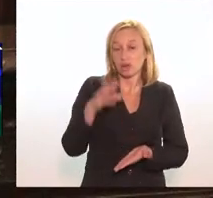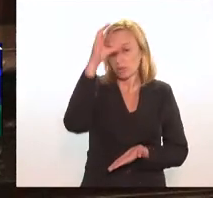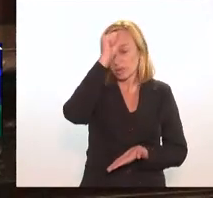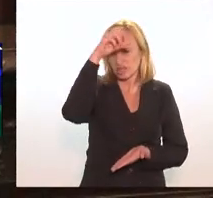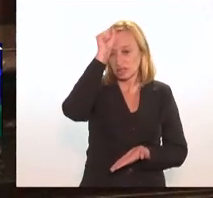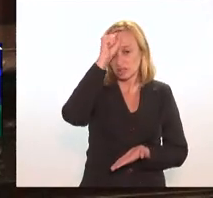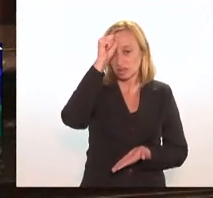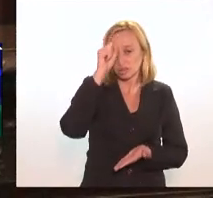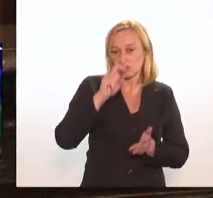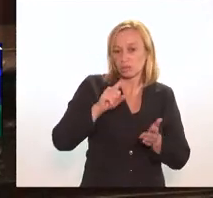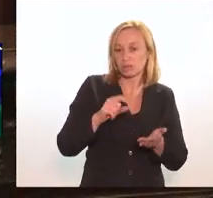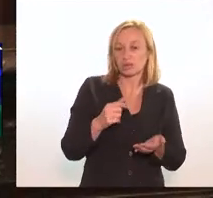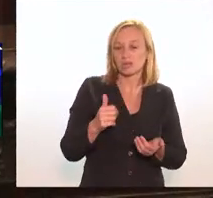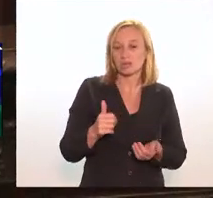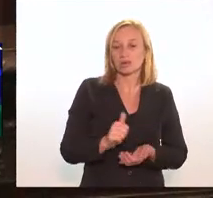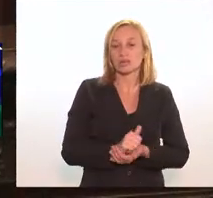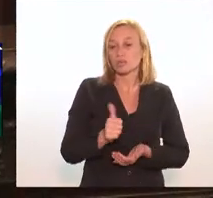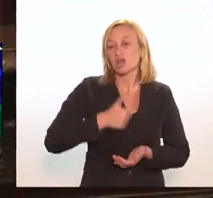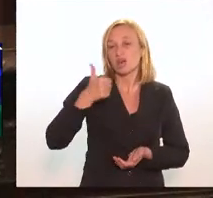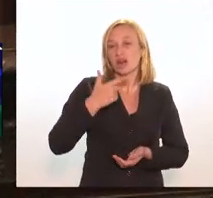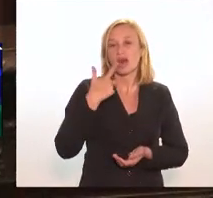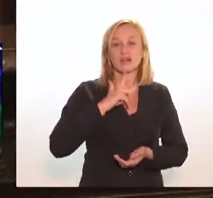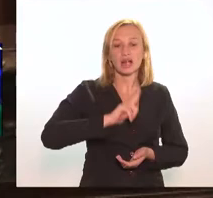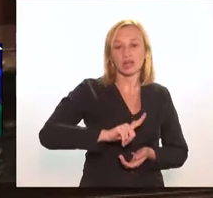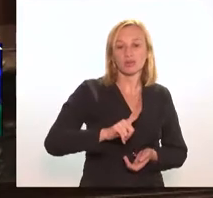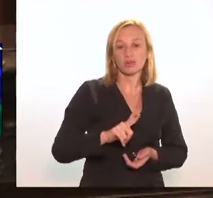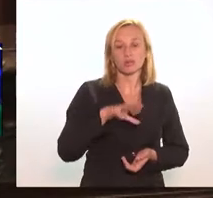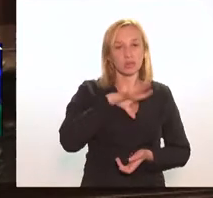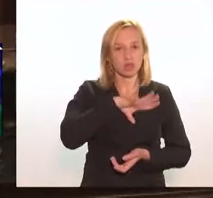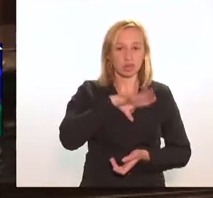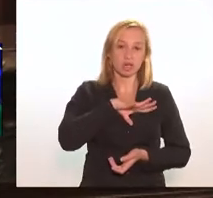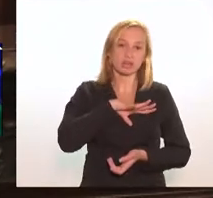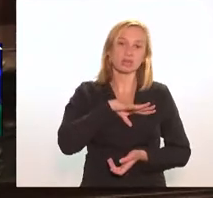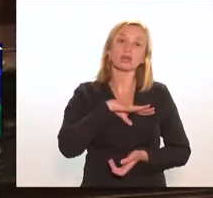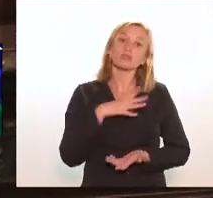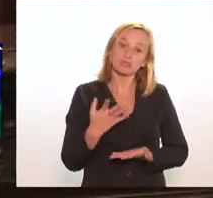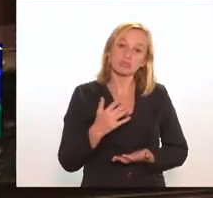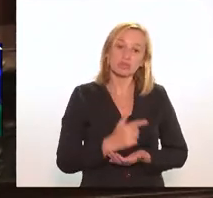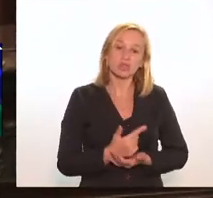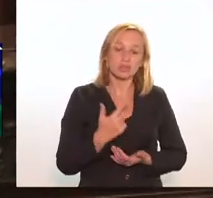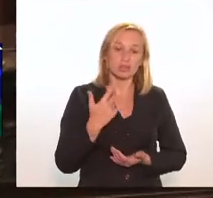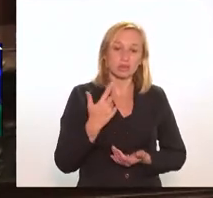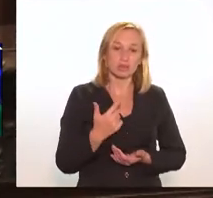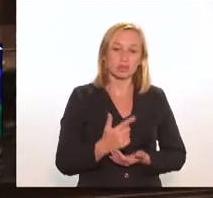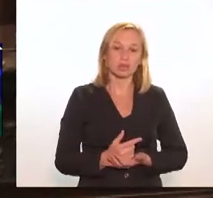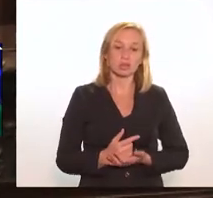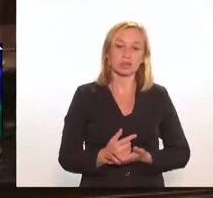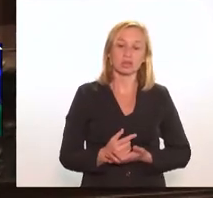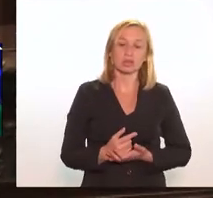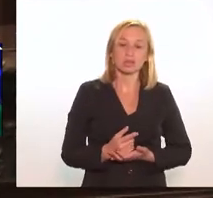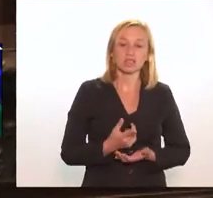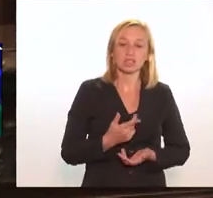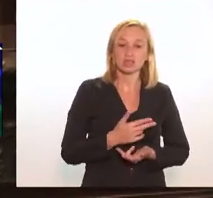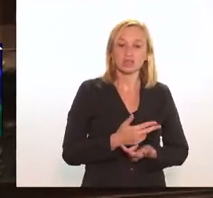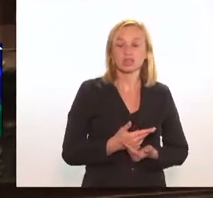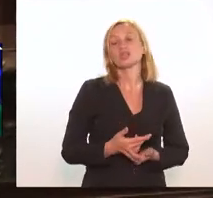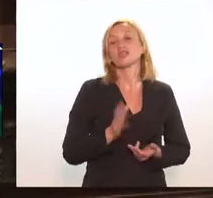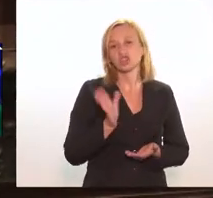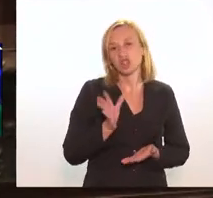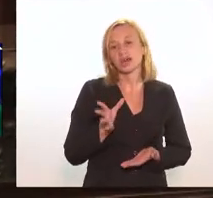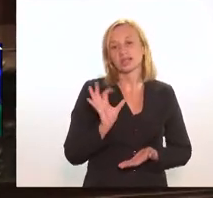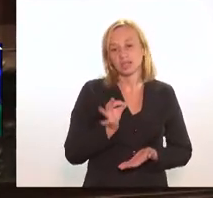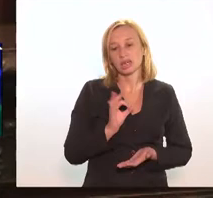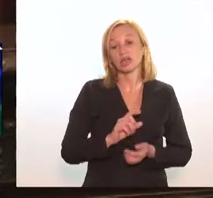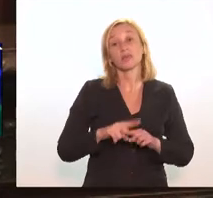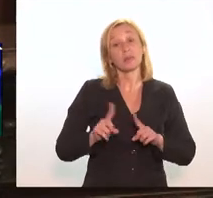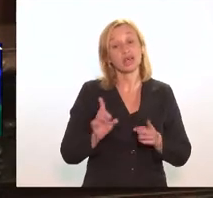aprendizado, ao aperfeiçoamento da língua portuguesa, do ponto de vista do vernáculo, da norma culta. Isso já está garantido.